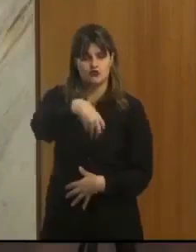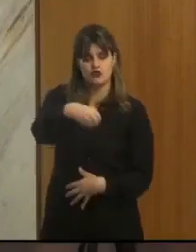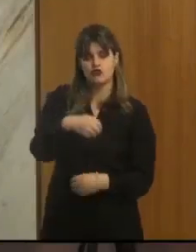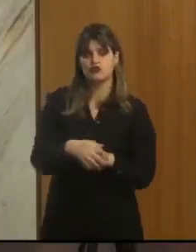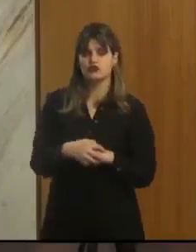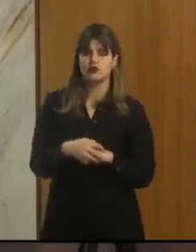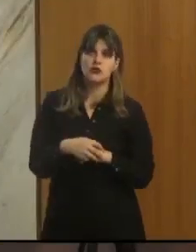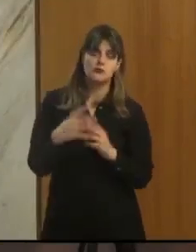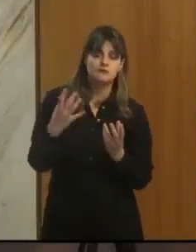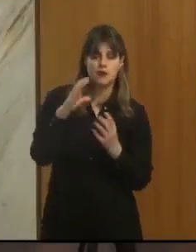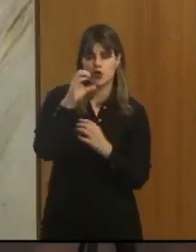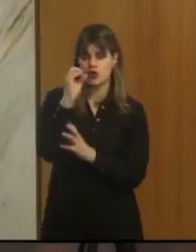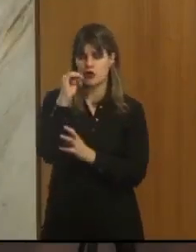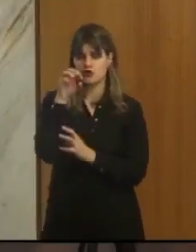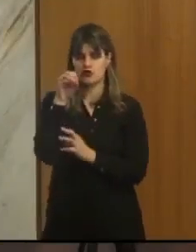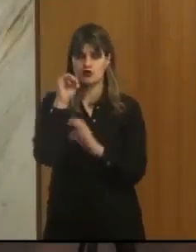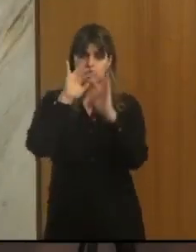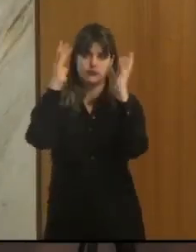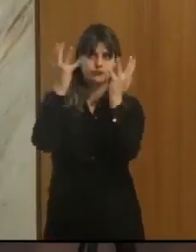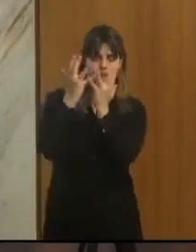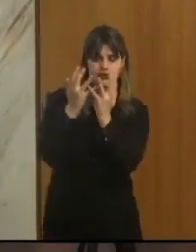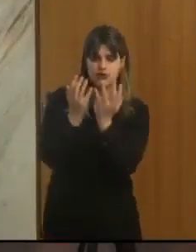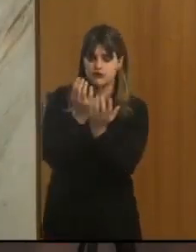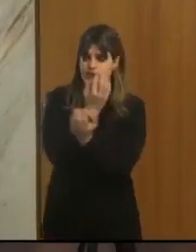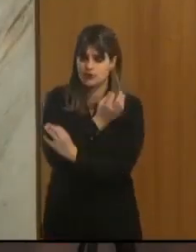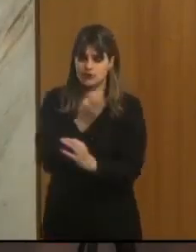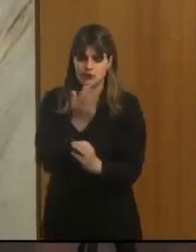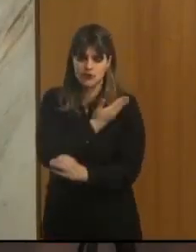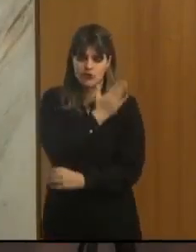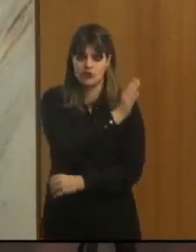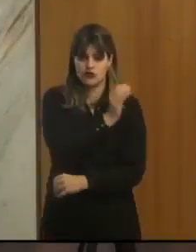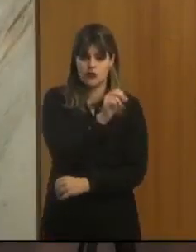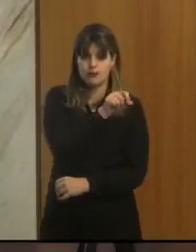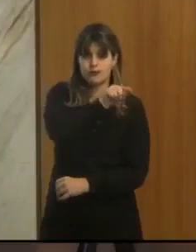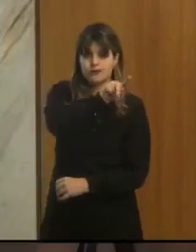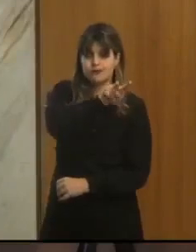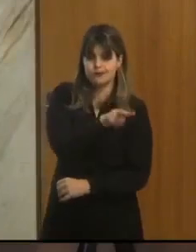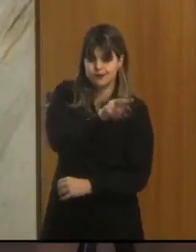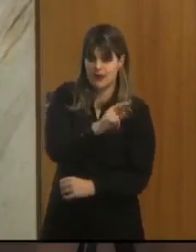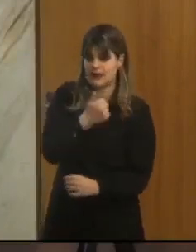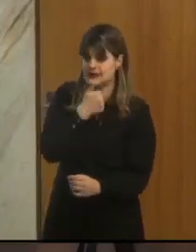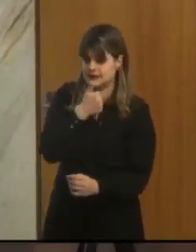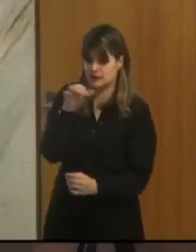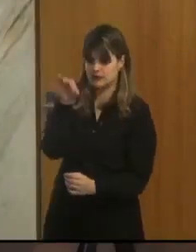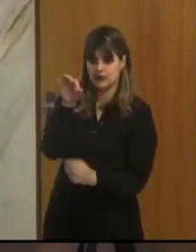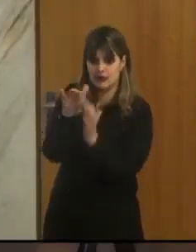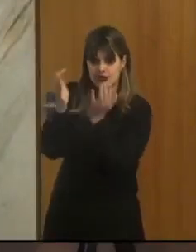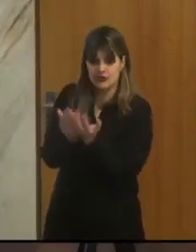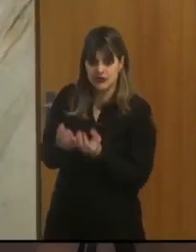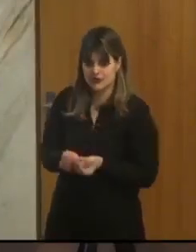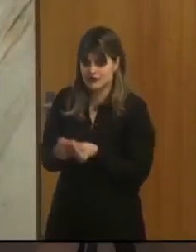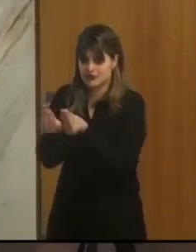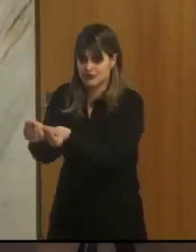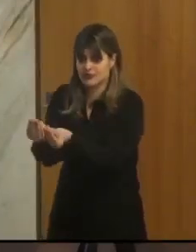É uma divisa extraordinária. Dom João II escolheu, foi o Dom João II que escolheu esta marca para entregar ao